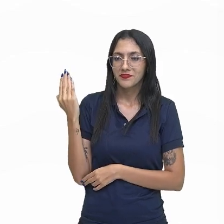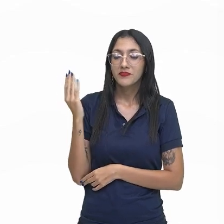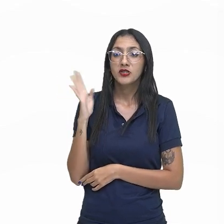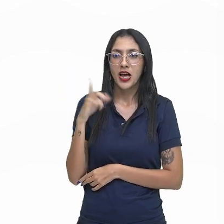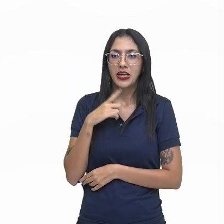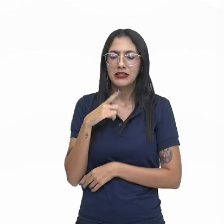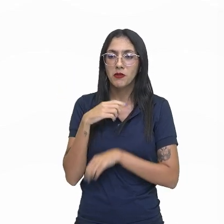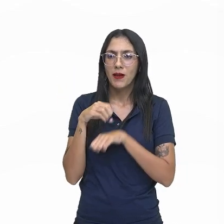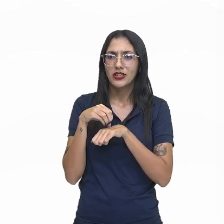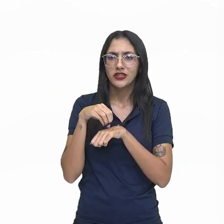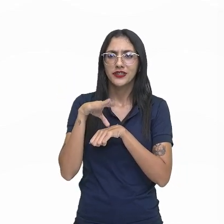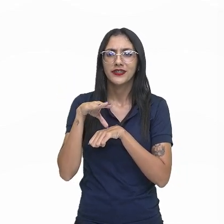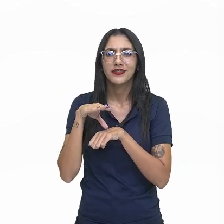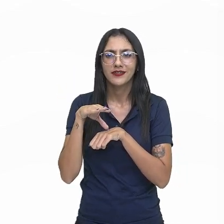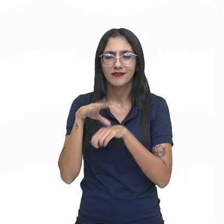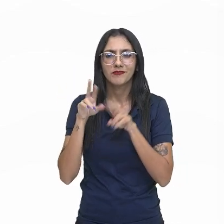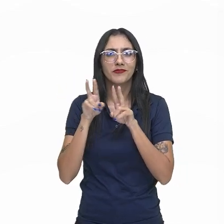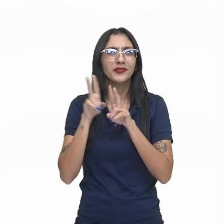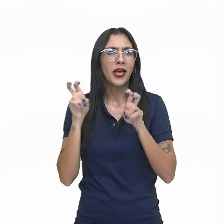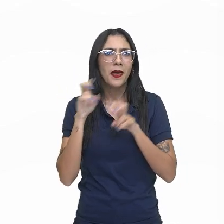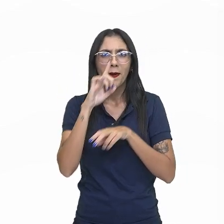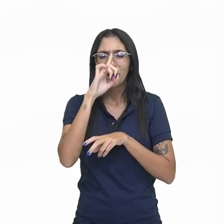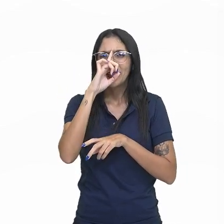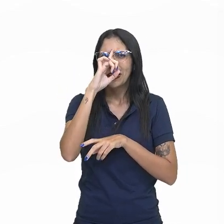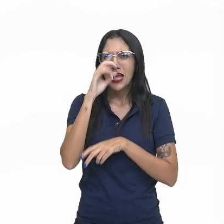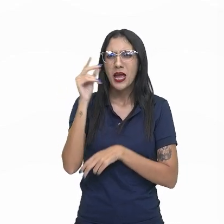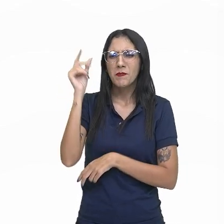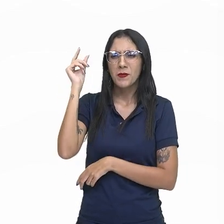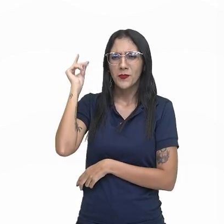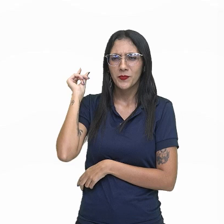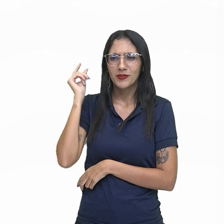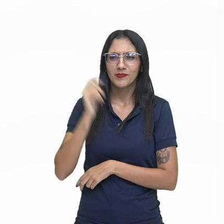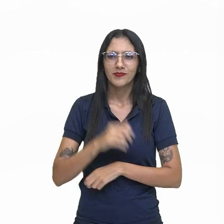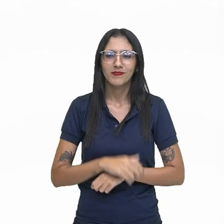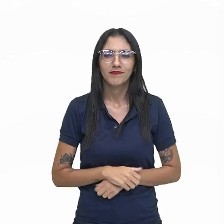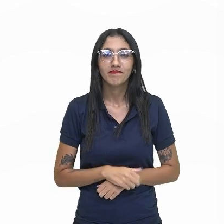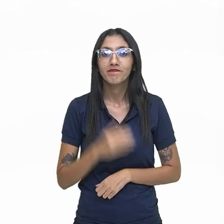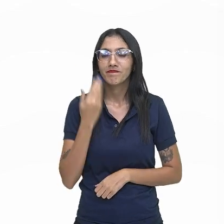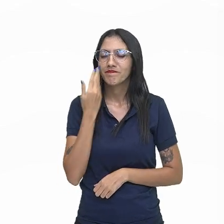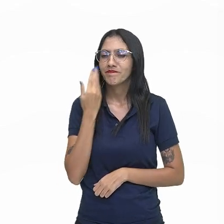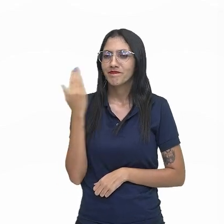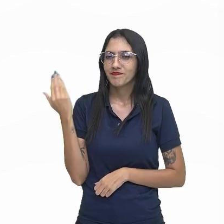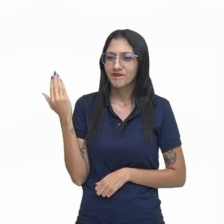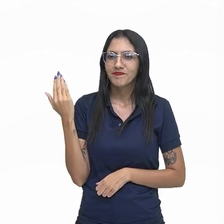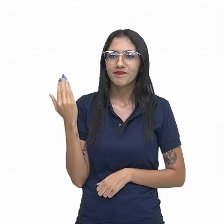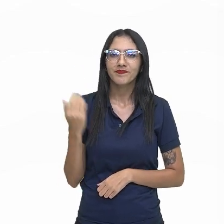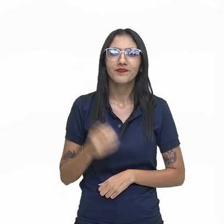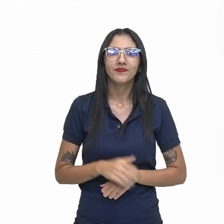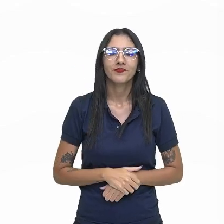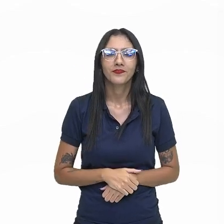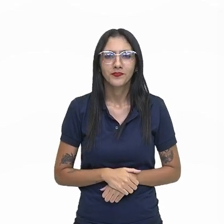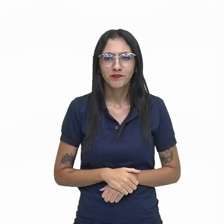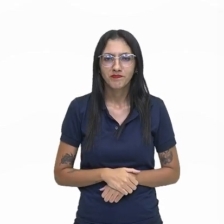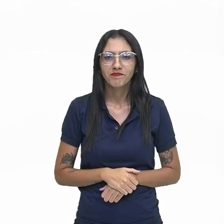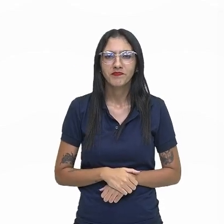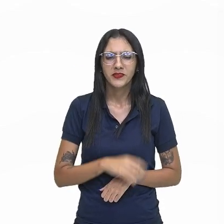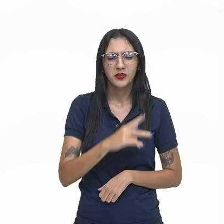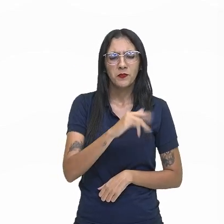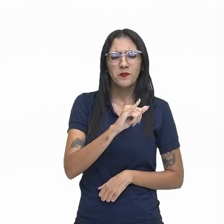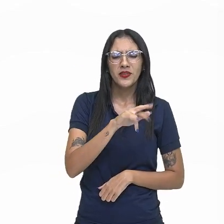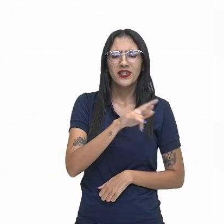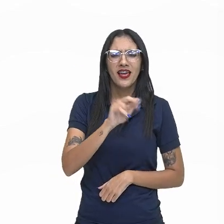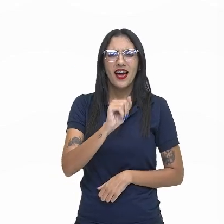uma dica, né, do que se trata esse texto. Então, antigamente, os